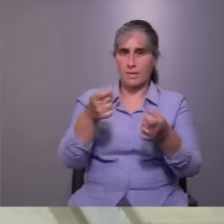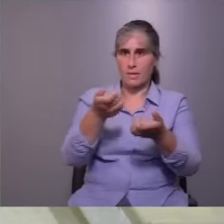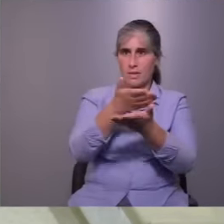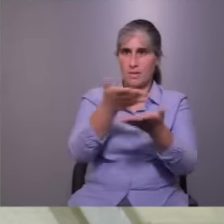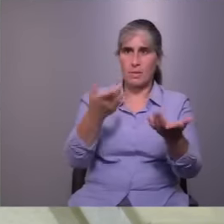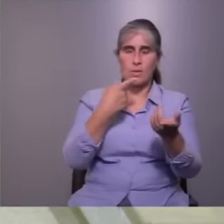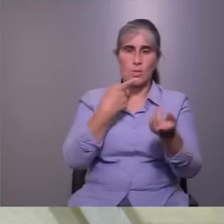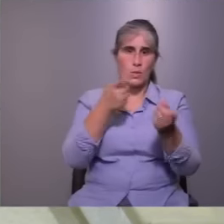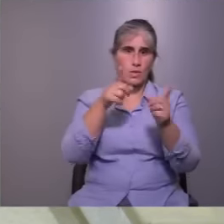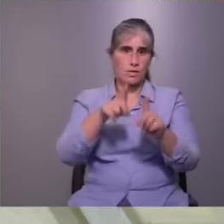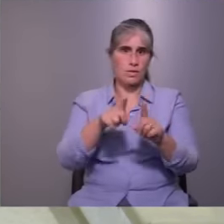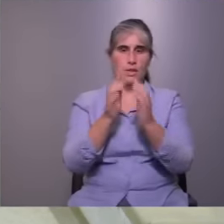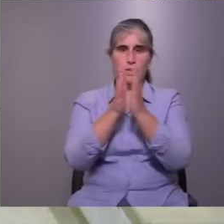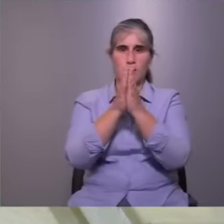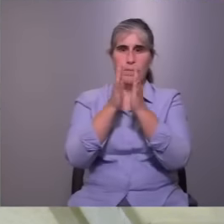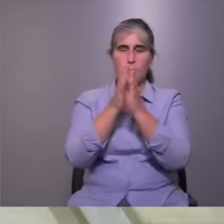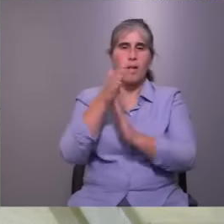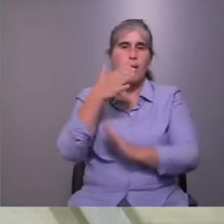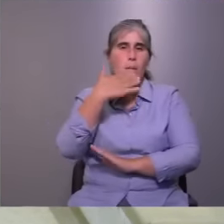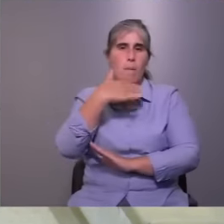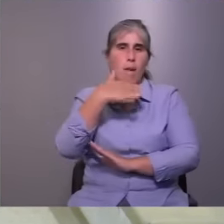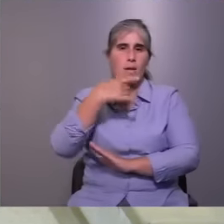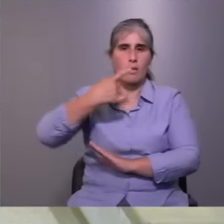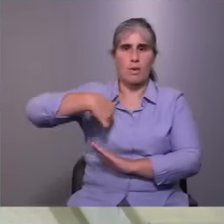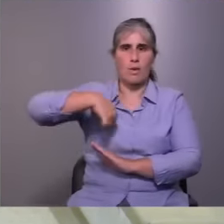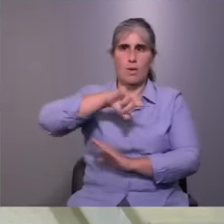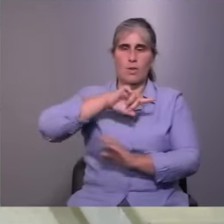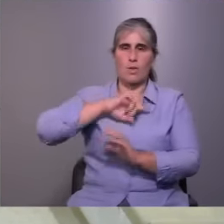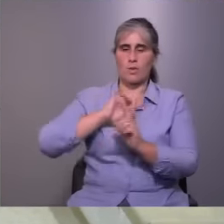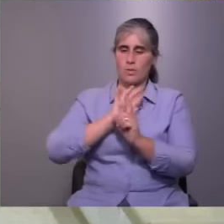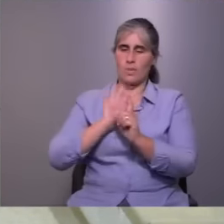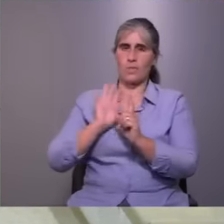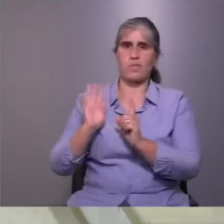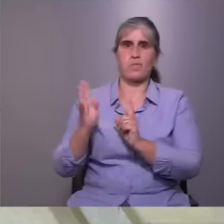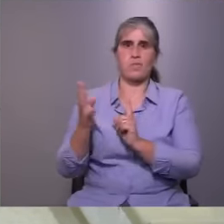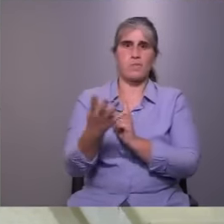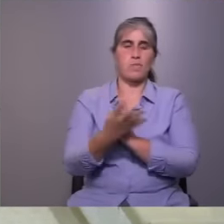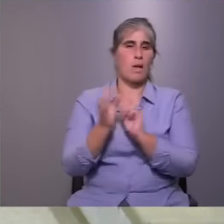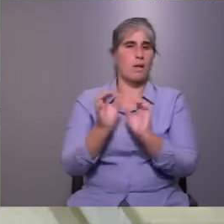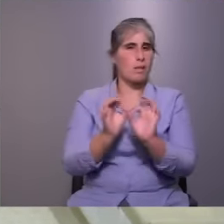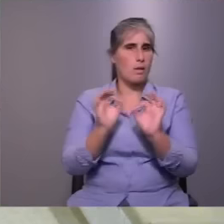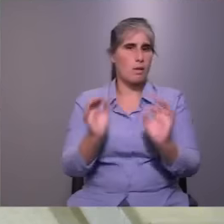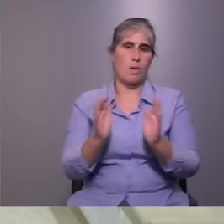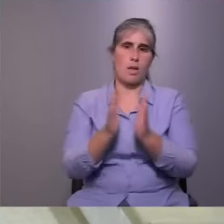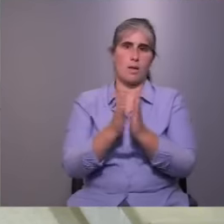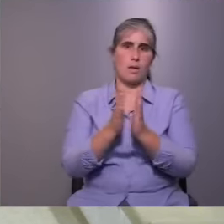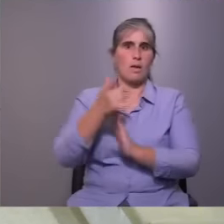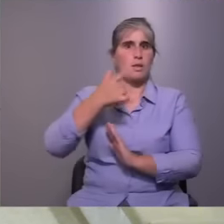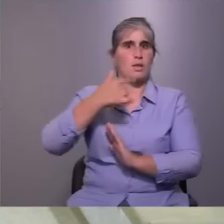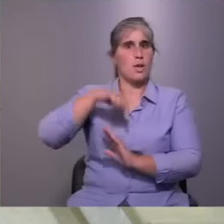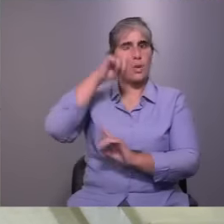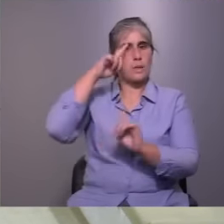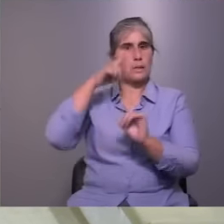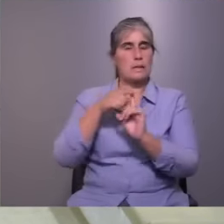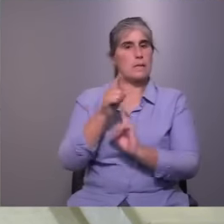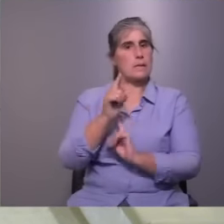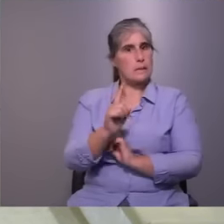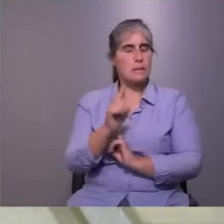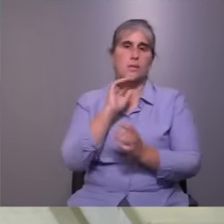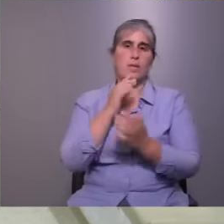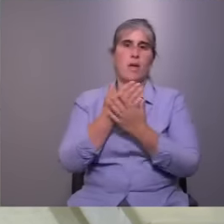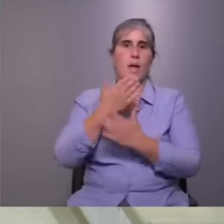Irmãos e irmãs, voltamos a encontrar-nos ao redor desta capela branca, tal como